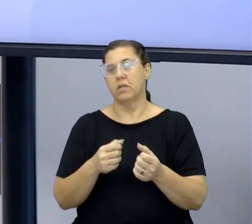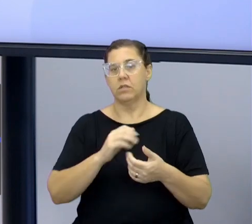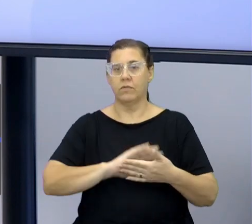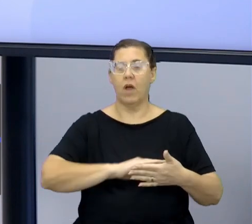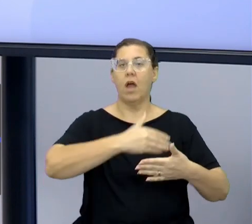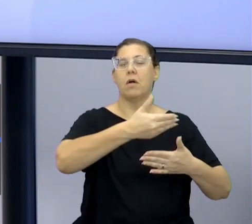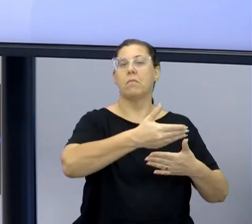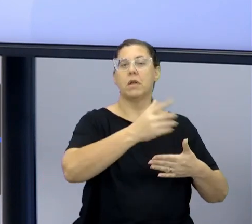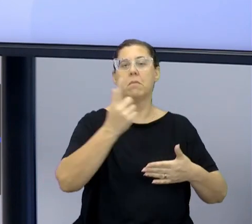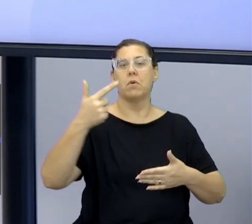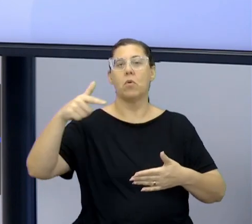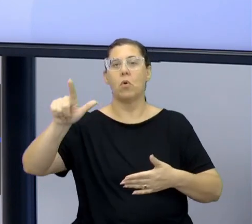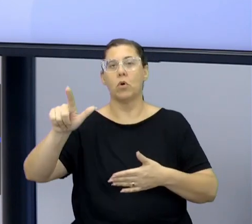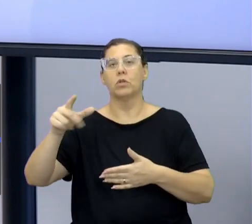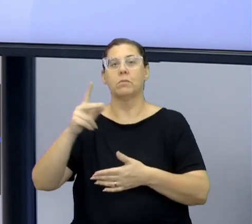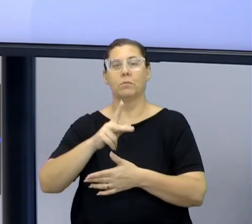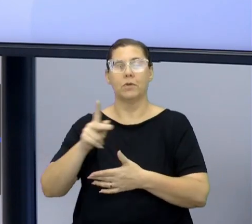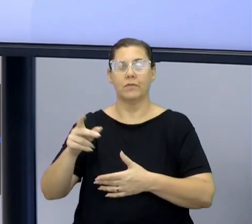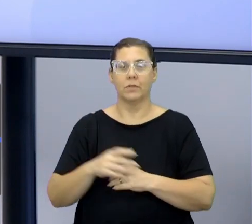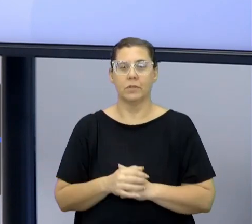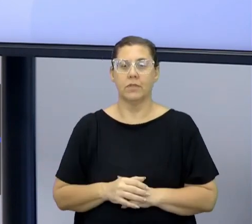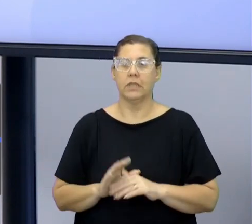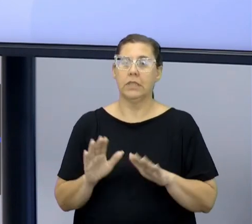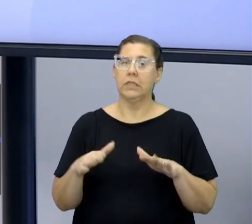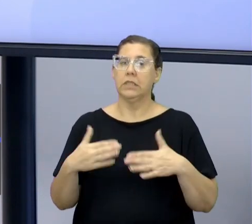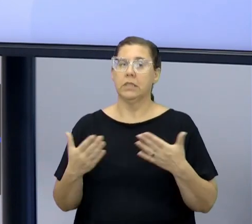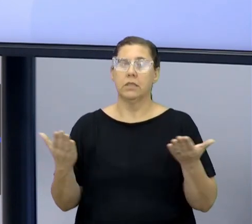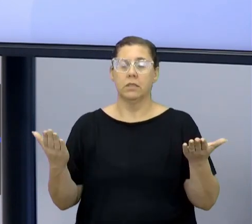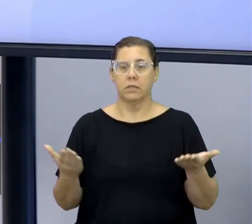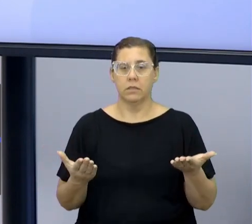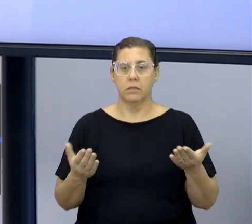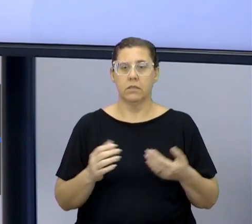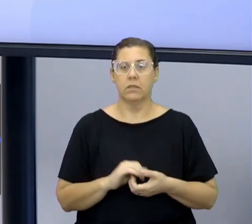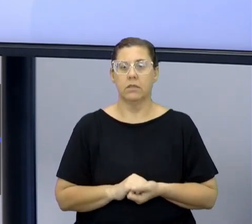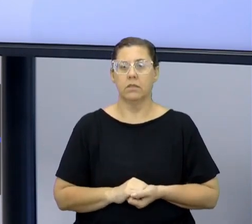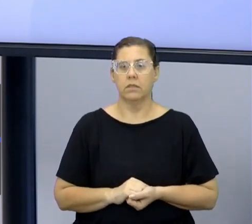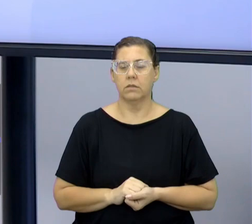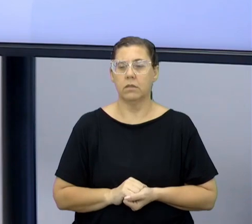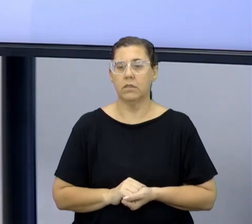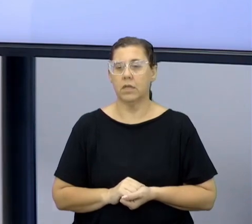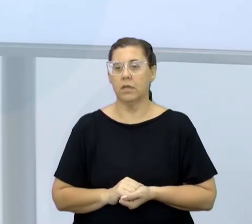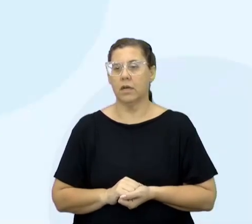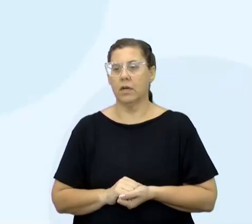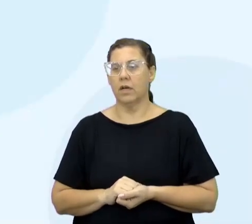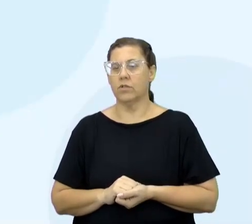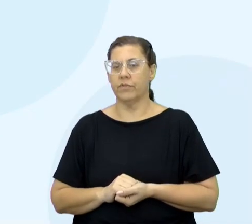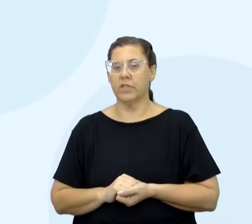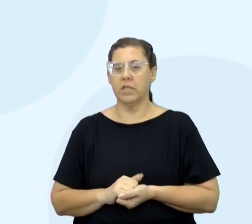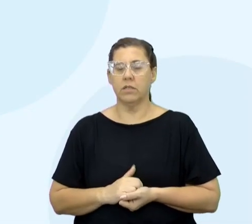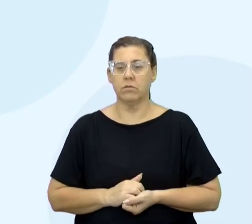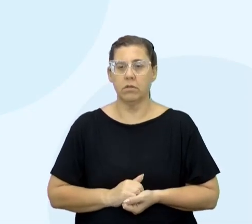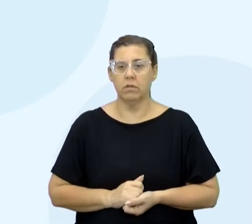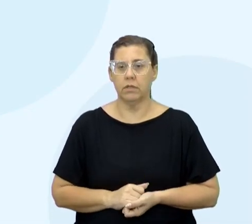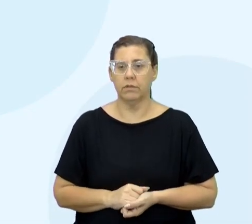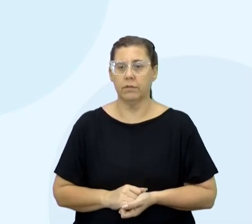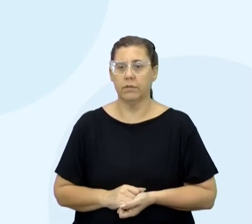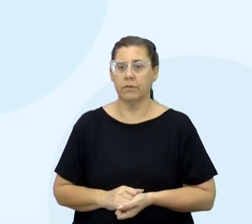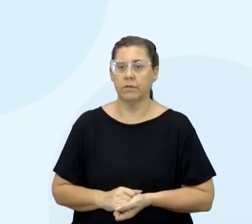abrir isso com outro professor. Então, por enquanto, a gente vai deixar ela lacradinha. Então, vocês vão fazer assim, ó. Em 5